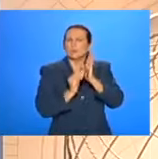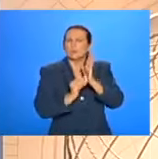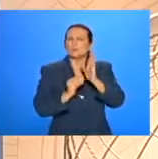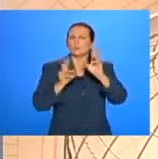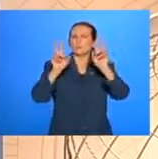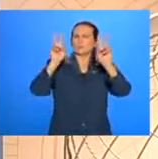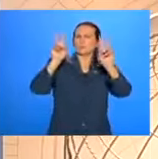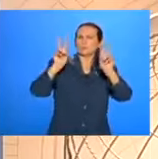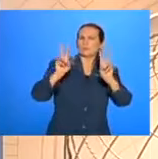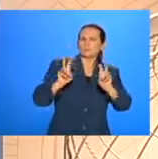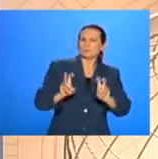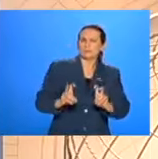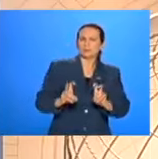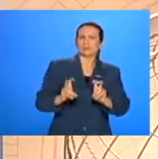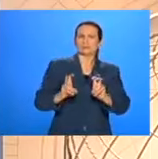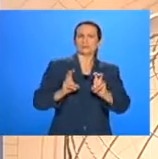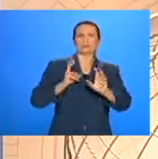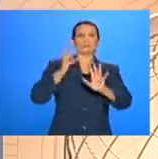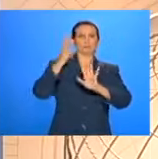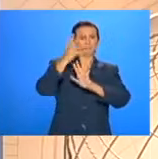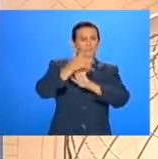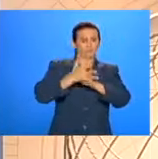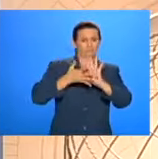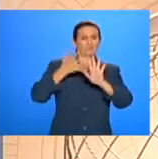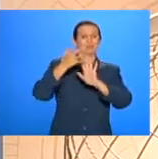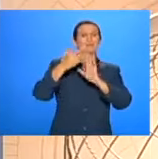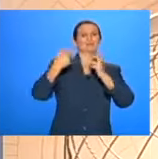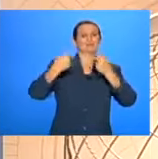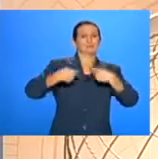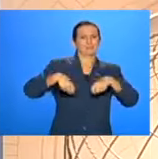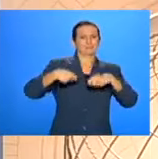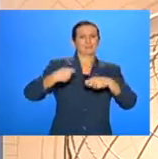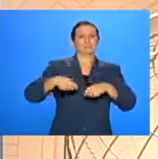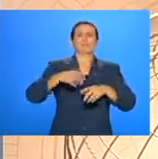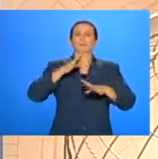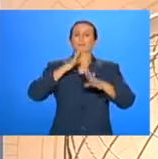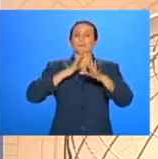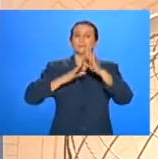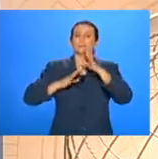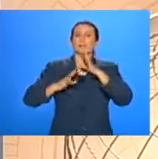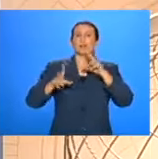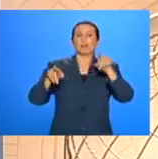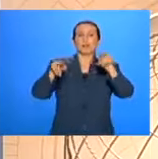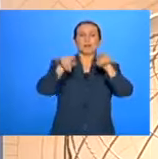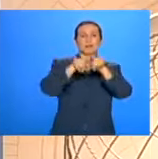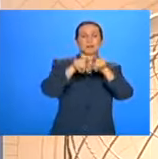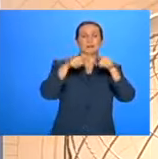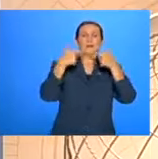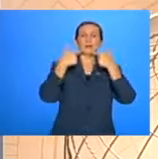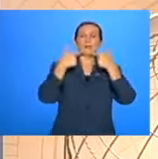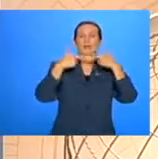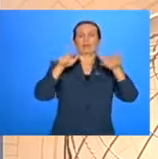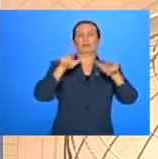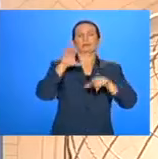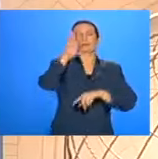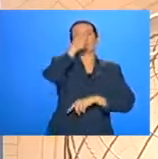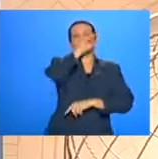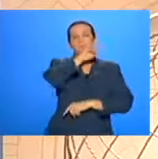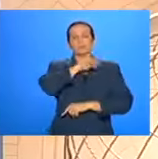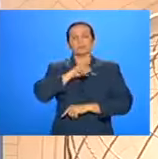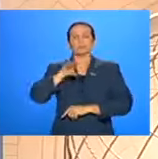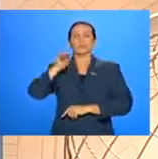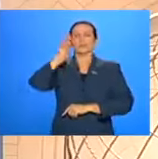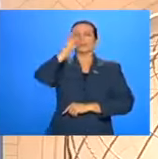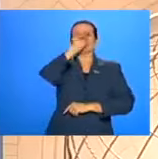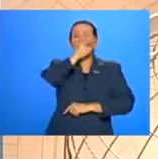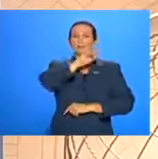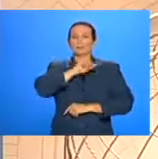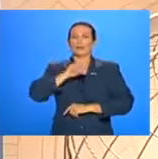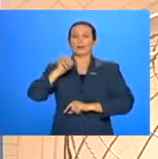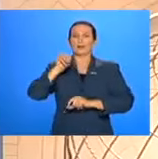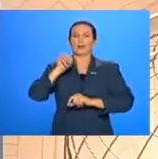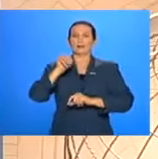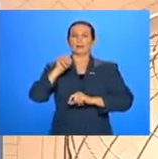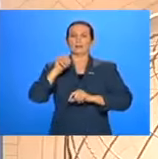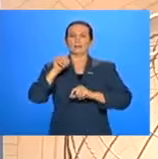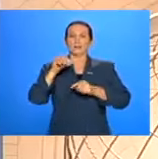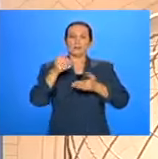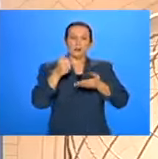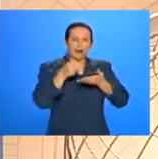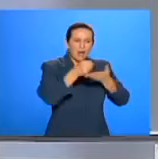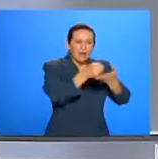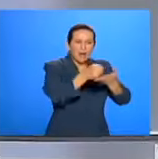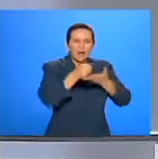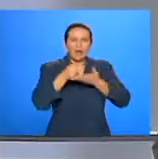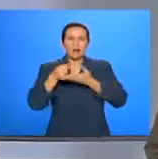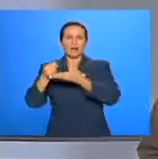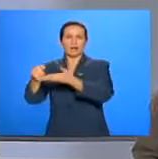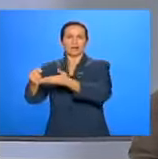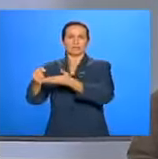língua de sinais ainda é conotado como apoio didático e recurso estratégico de comunicação com o surdo.